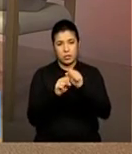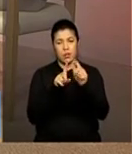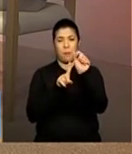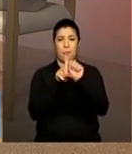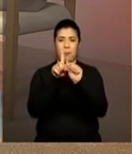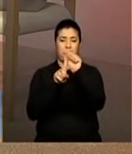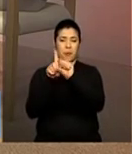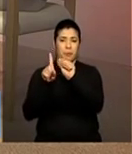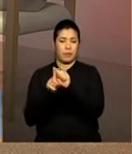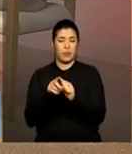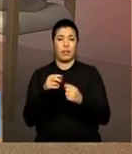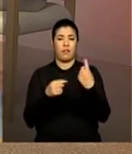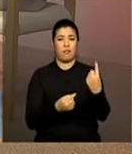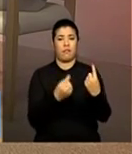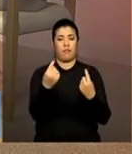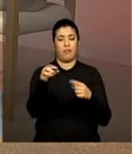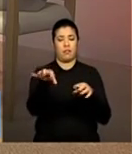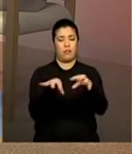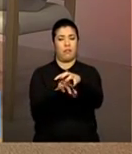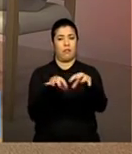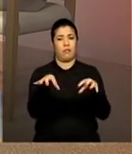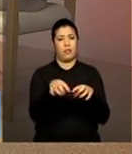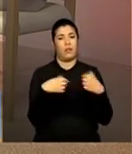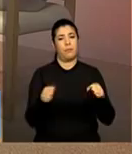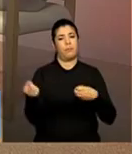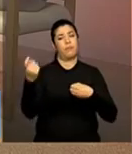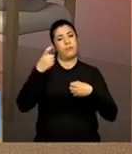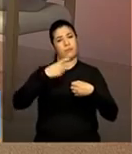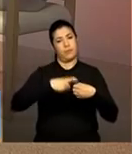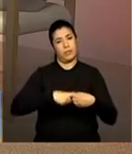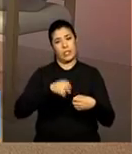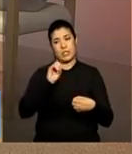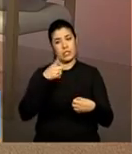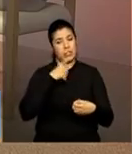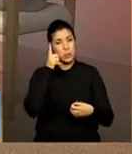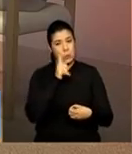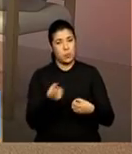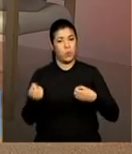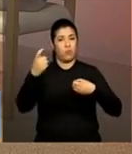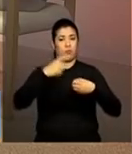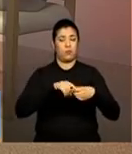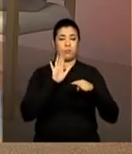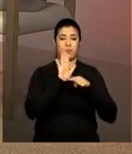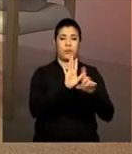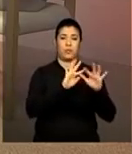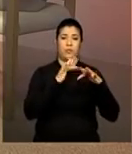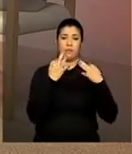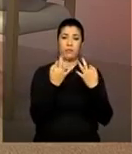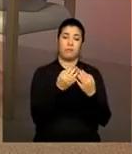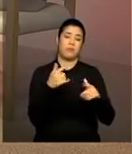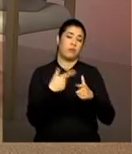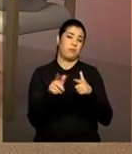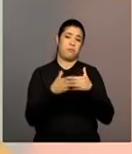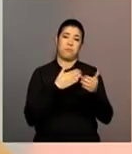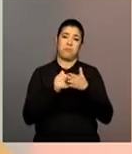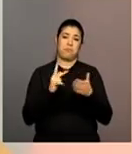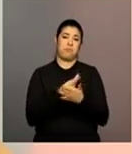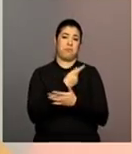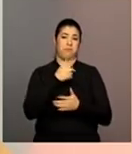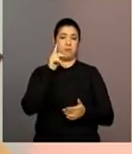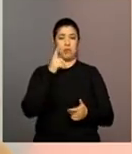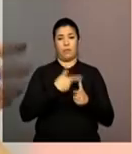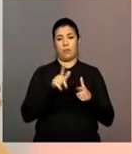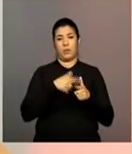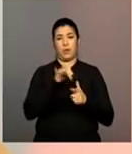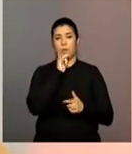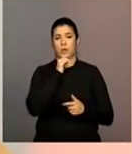a partir das suas condições se não retornar a confiança se quebra né É então se não retornar por qualquer imprevisto muitas vezes chuvas